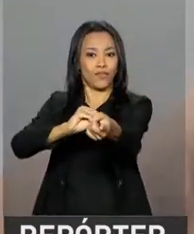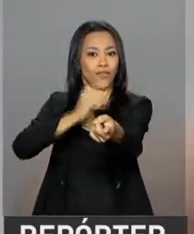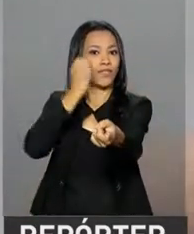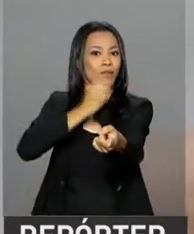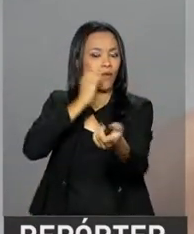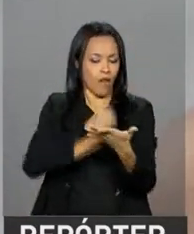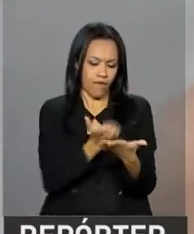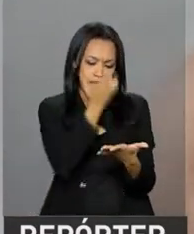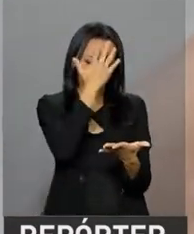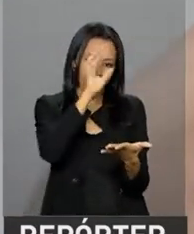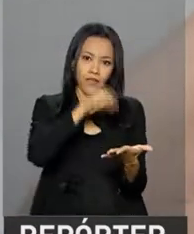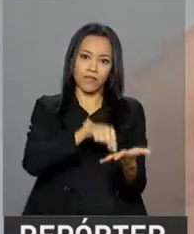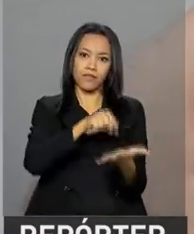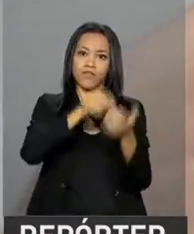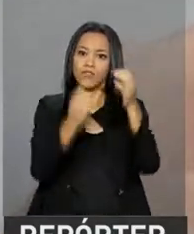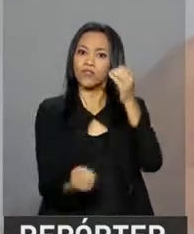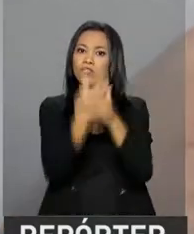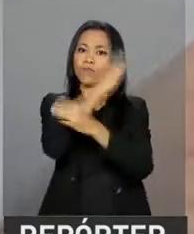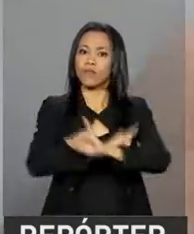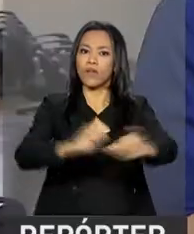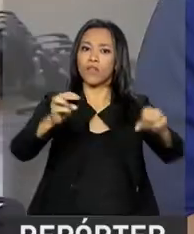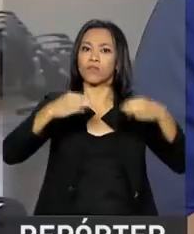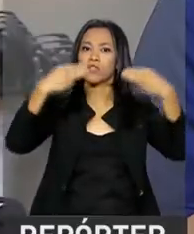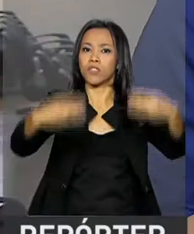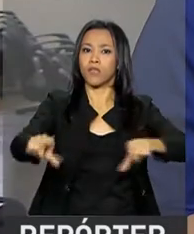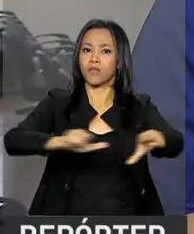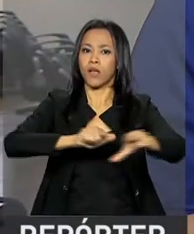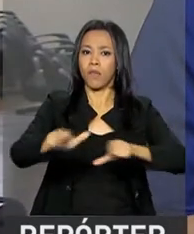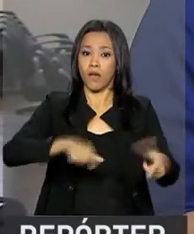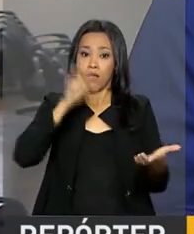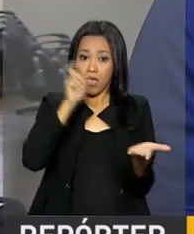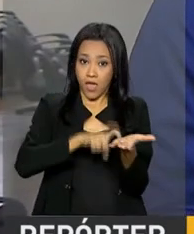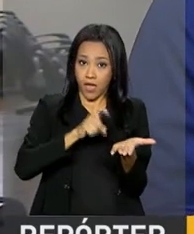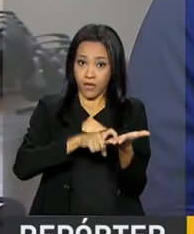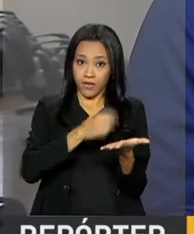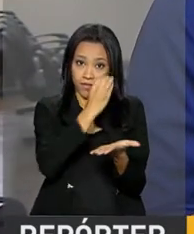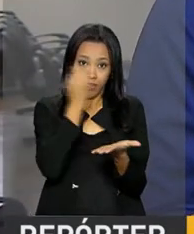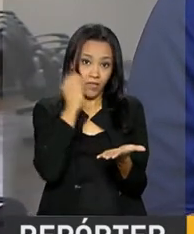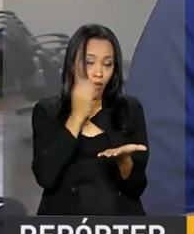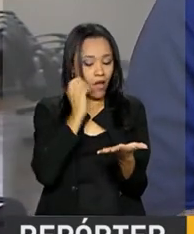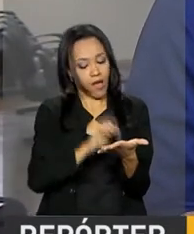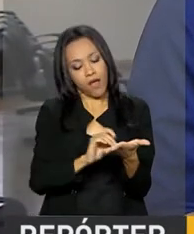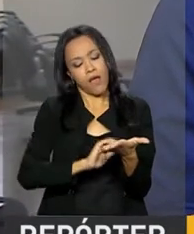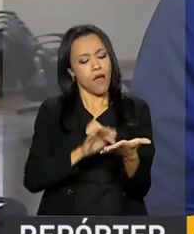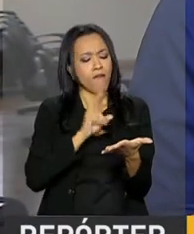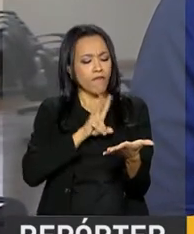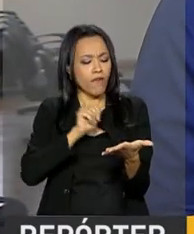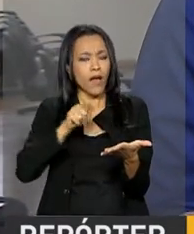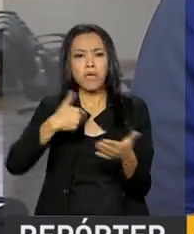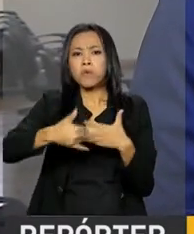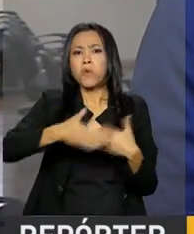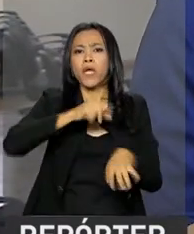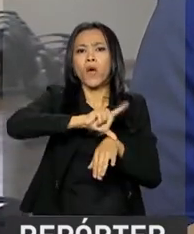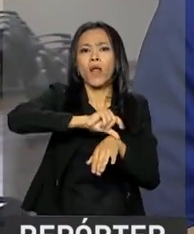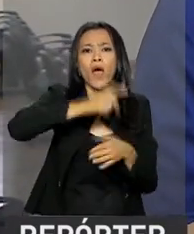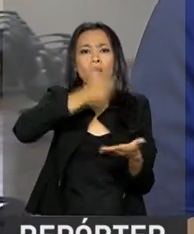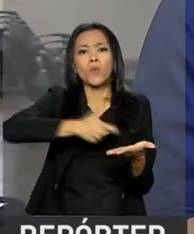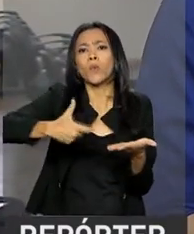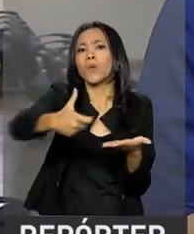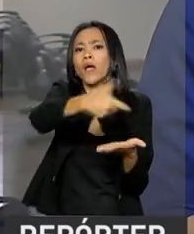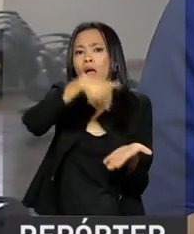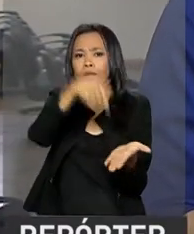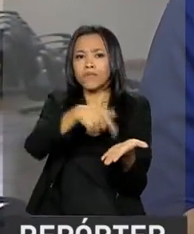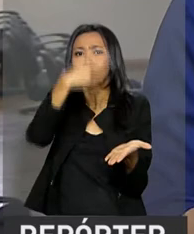fácil lançado pelo ministério do trabalho o cine fácil permite consultar várias em qualquer horário de qualquer local